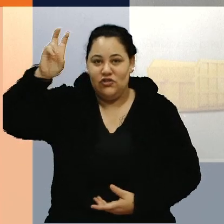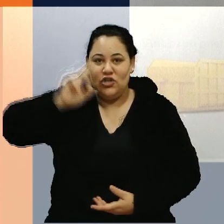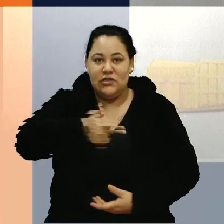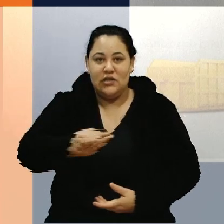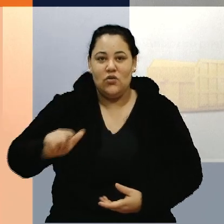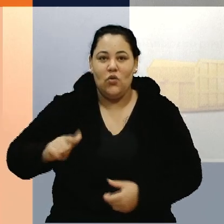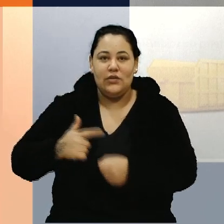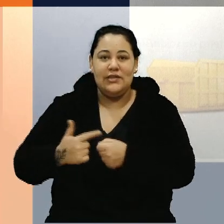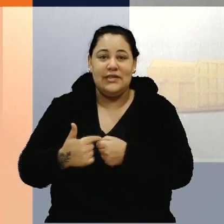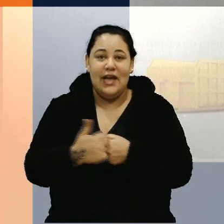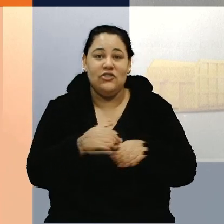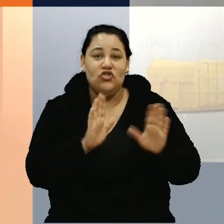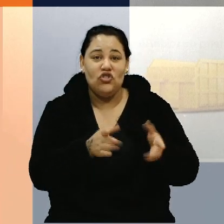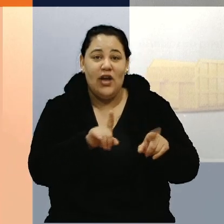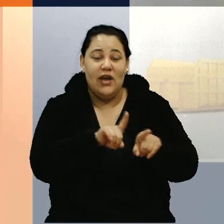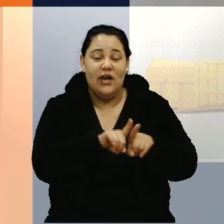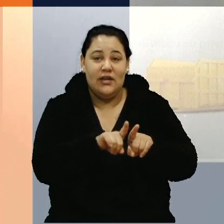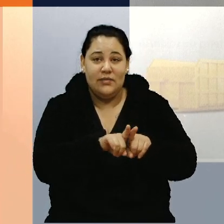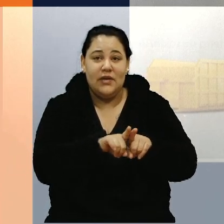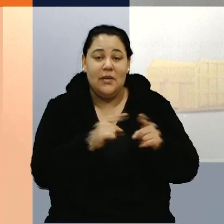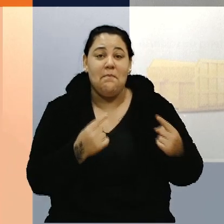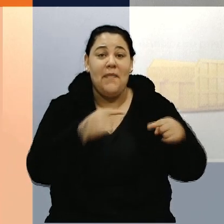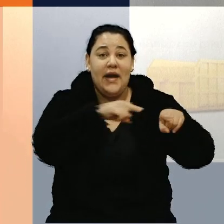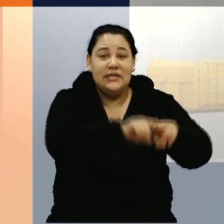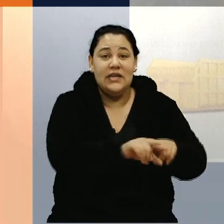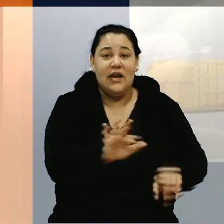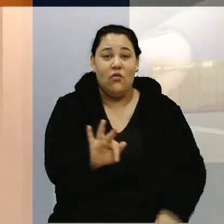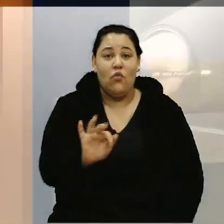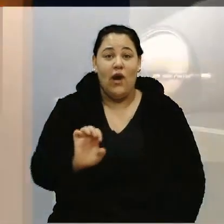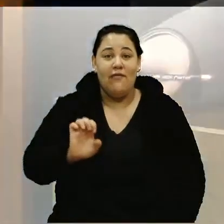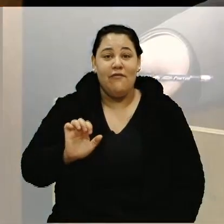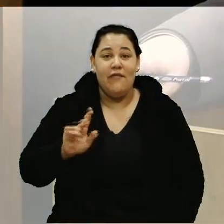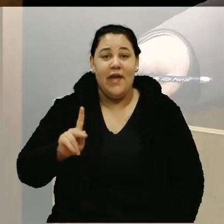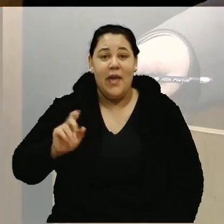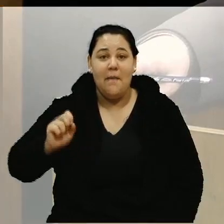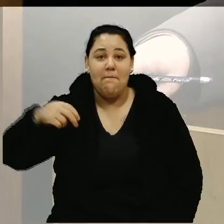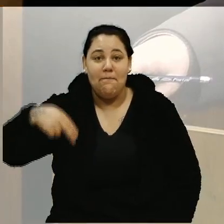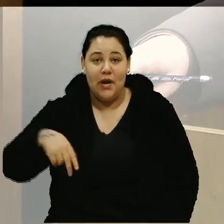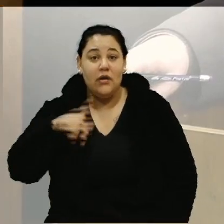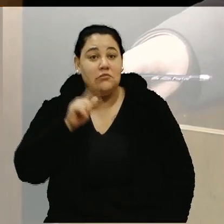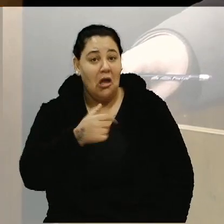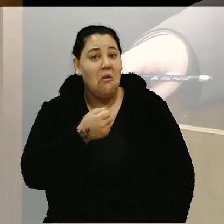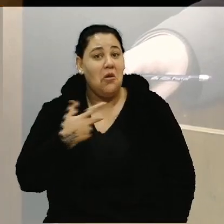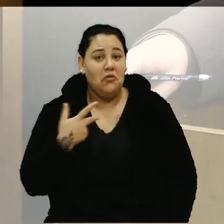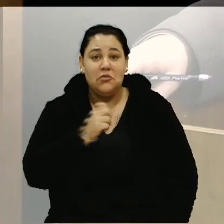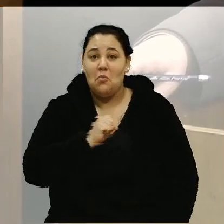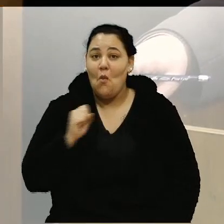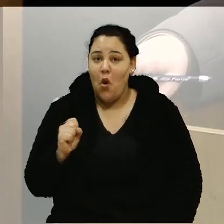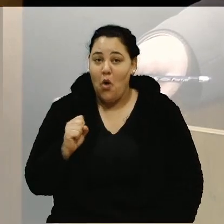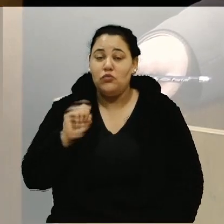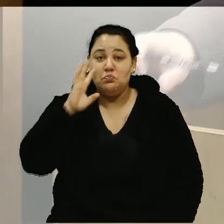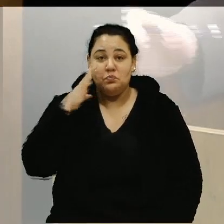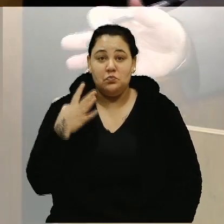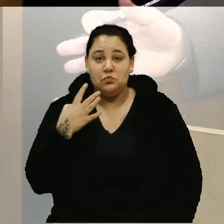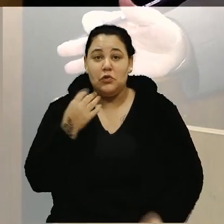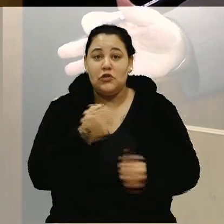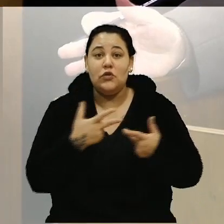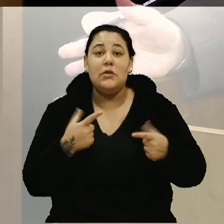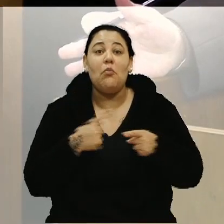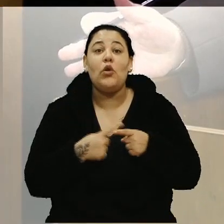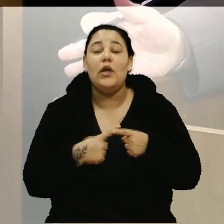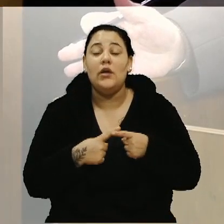e já tem, inclusive, parceria com a FEPAM, tá? Então, é algo que pode nos trazer essa solução.